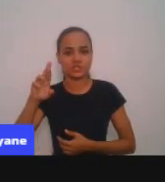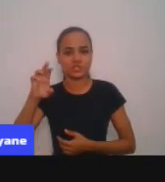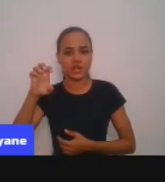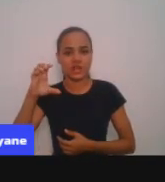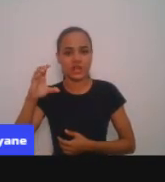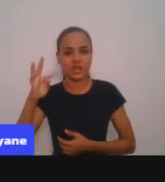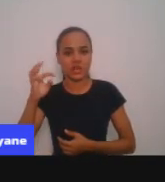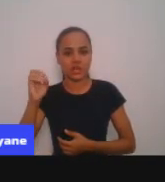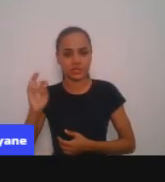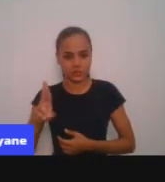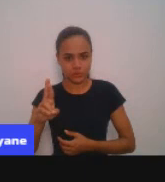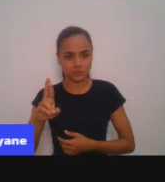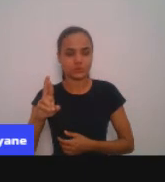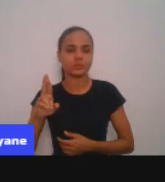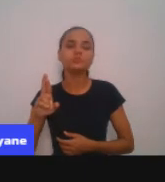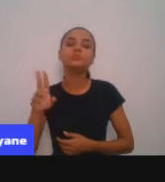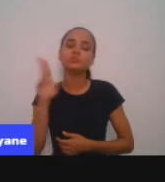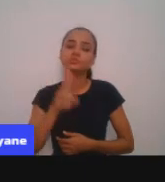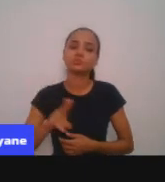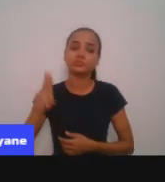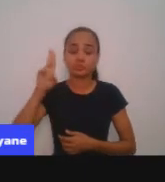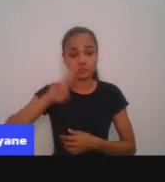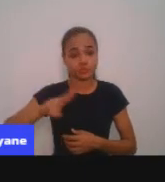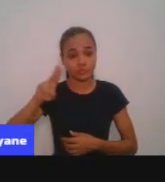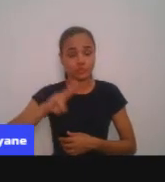das imagens, de editar, porque às vezes você